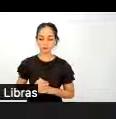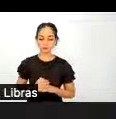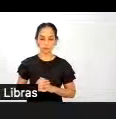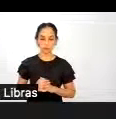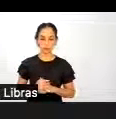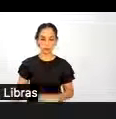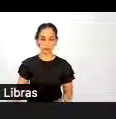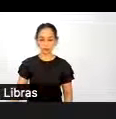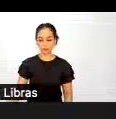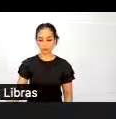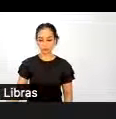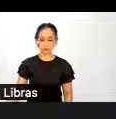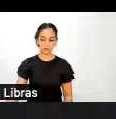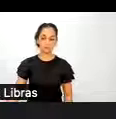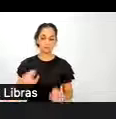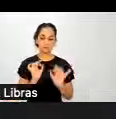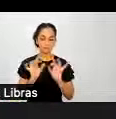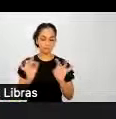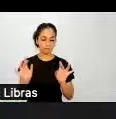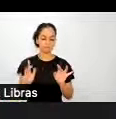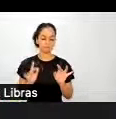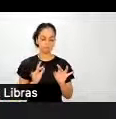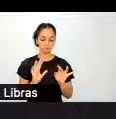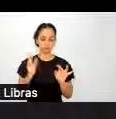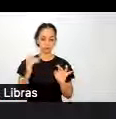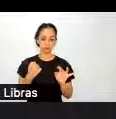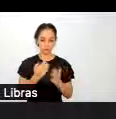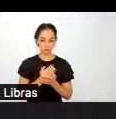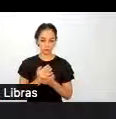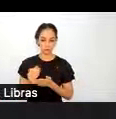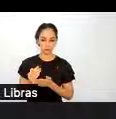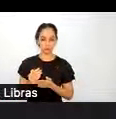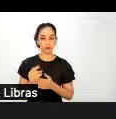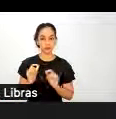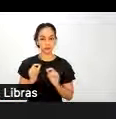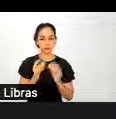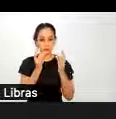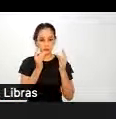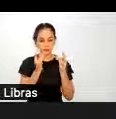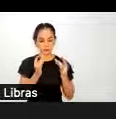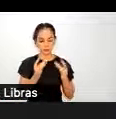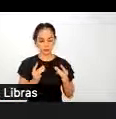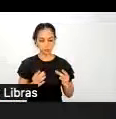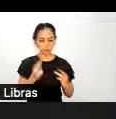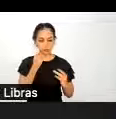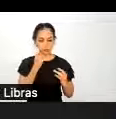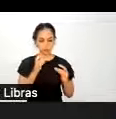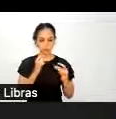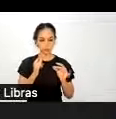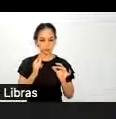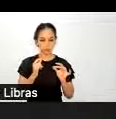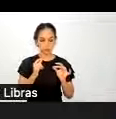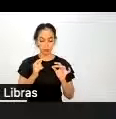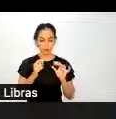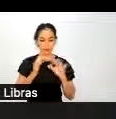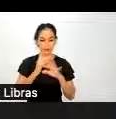Em cada caso, a gente começa com uma espécie de ficha técnica que mapeia a cidade